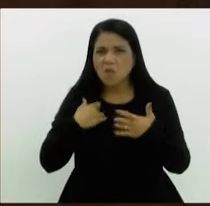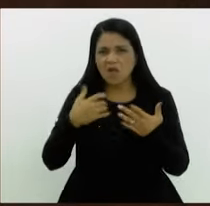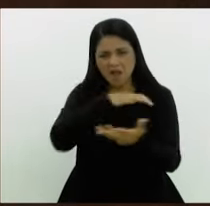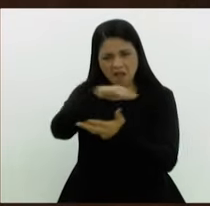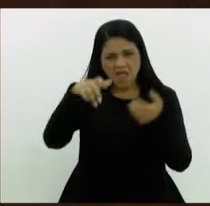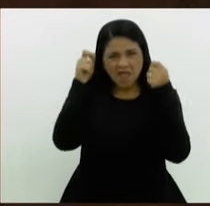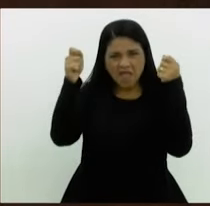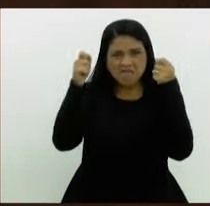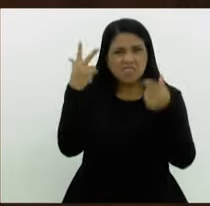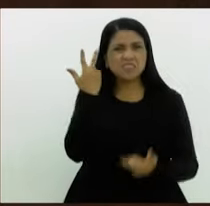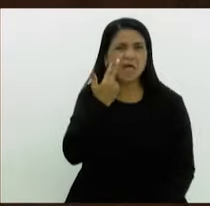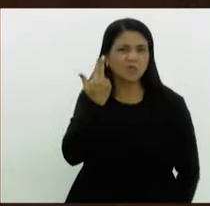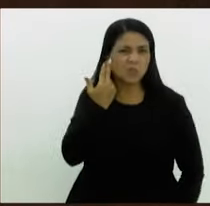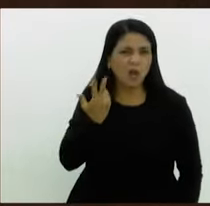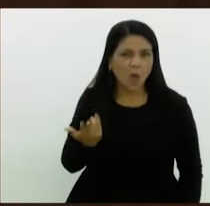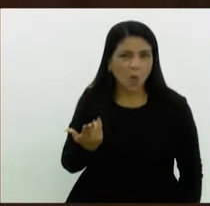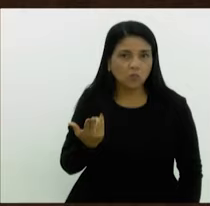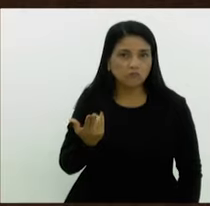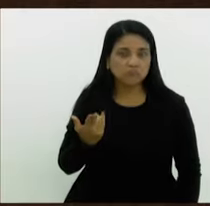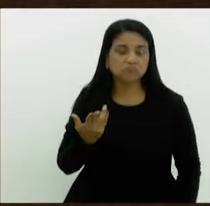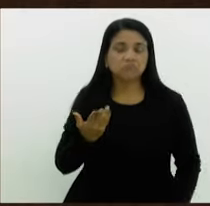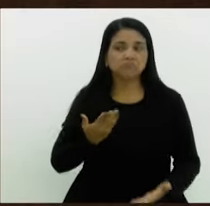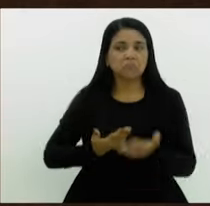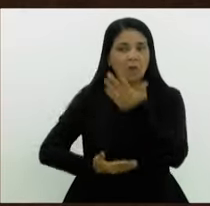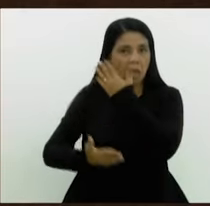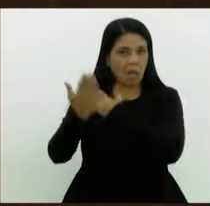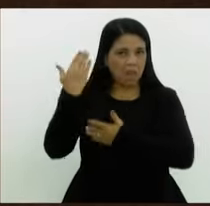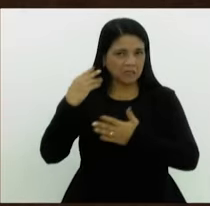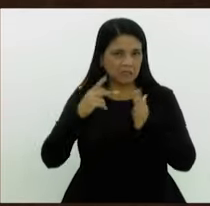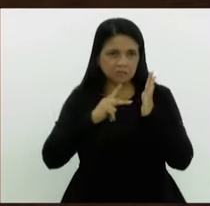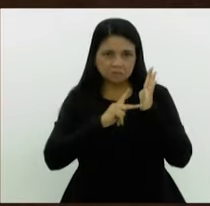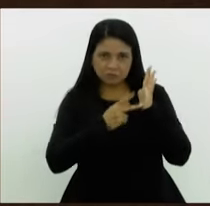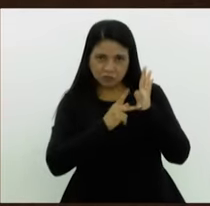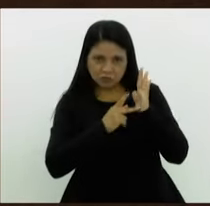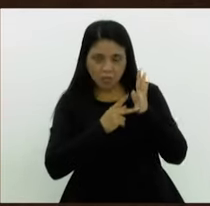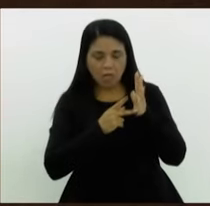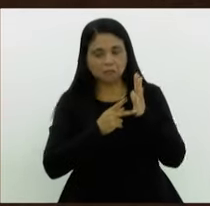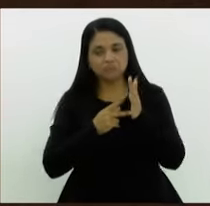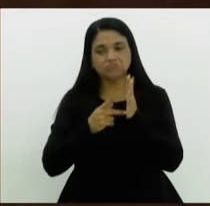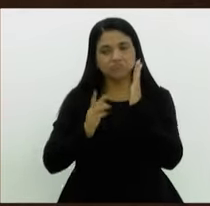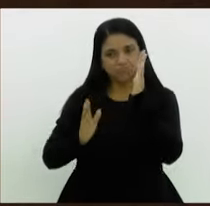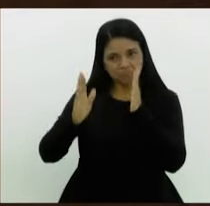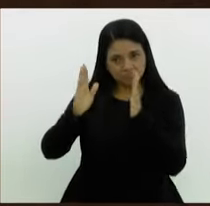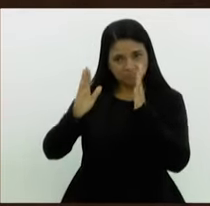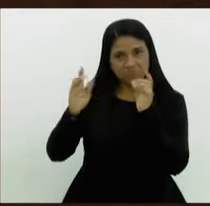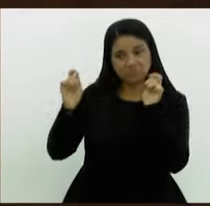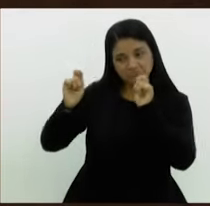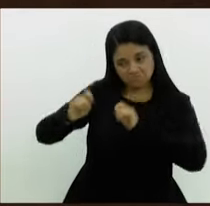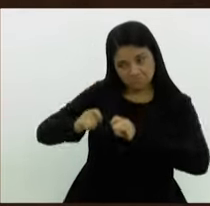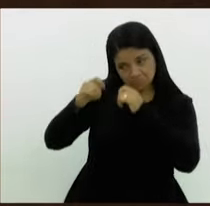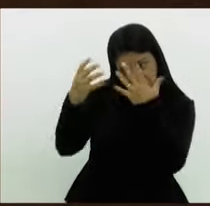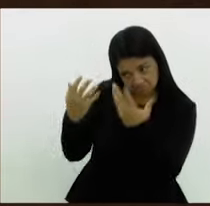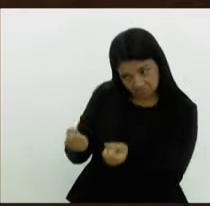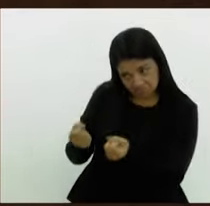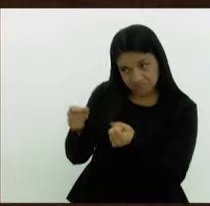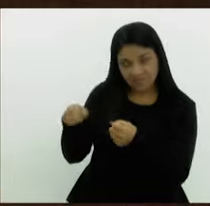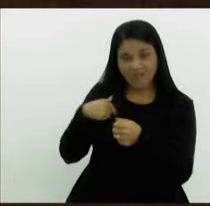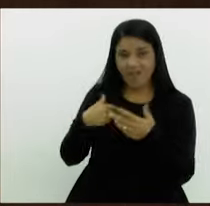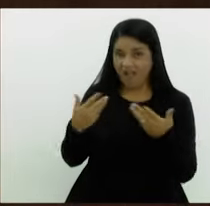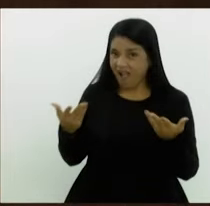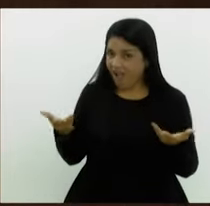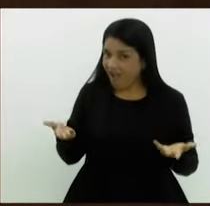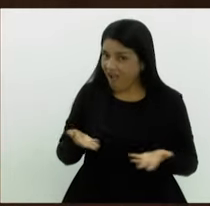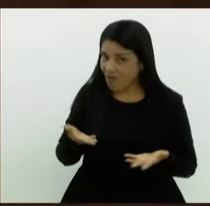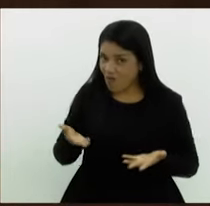dele, no tempo dos sindicatos. Agora, nós estamos falando de milhares e milhares e milhares